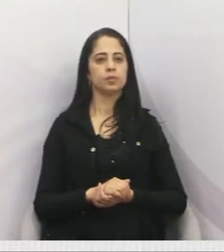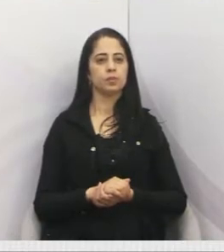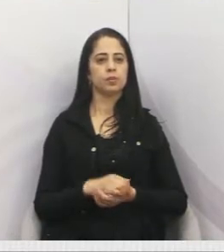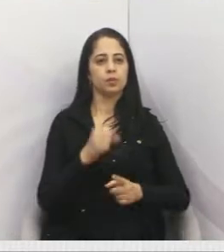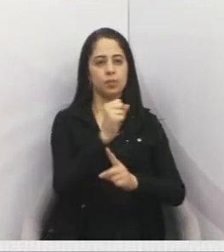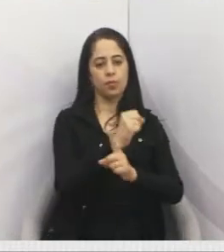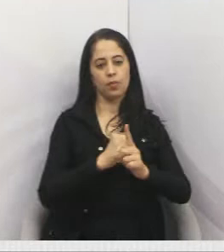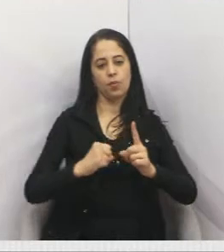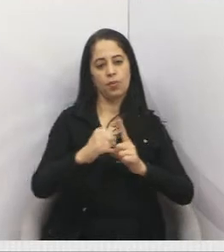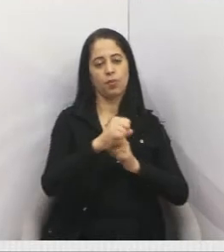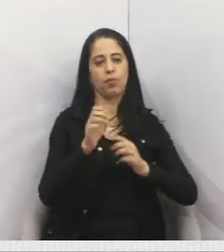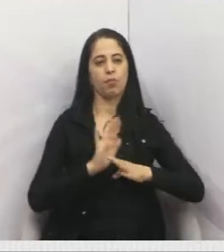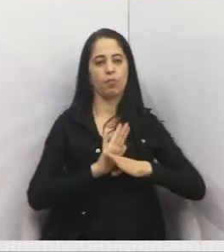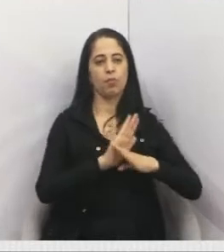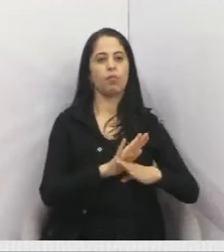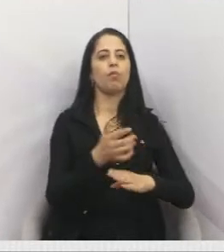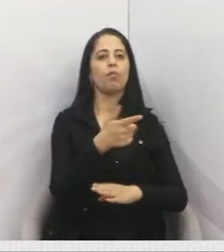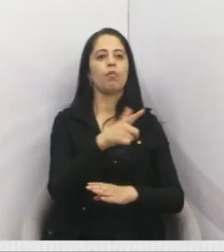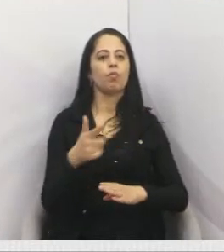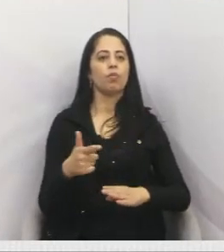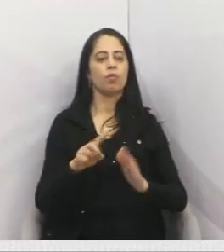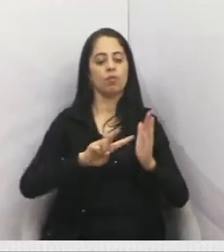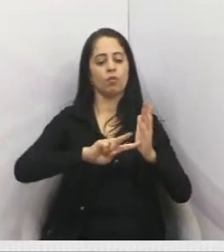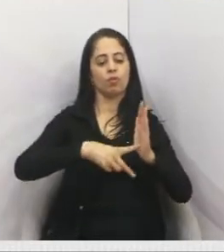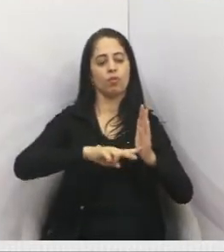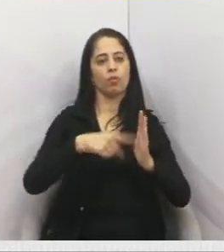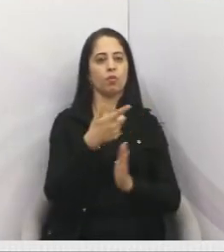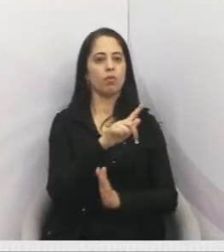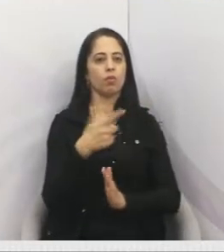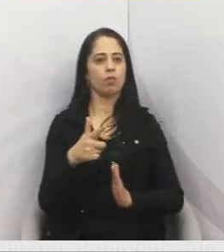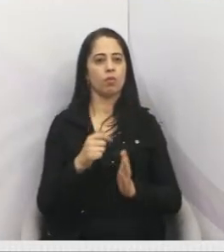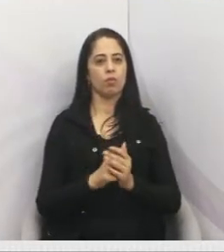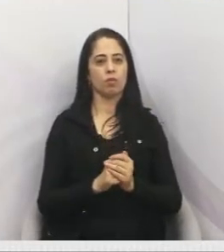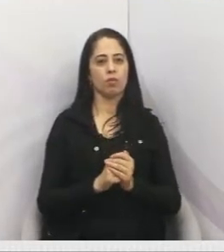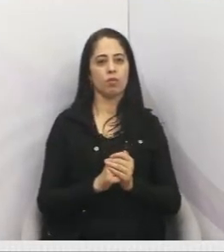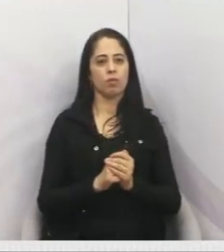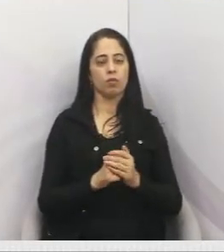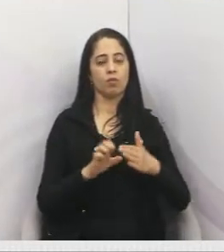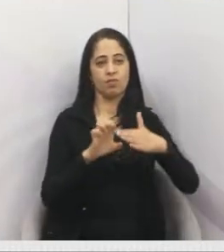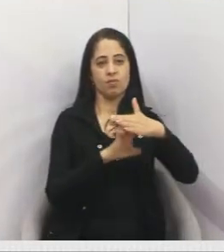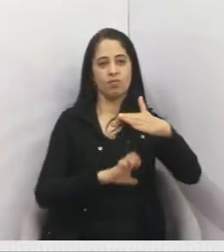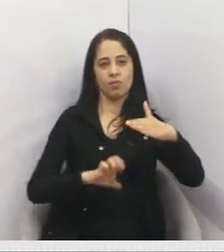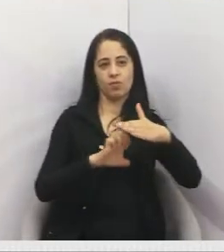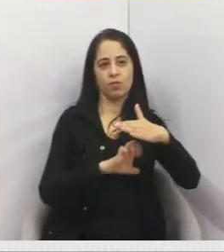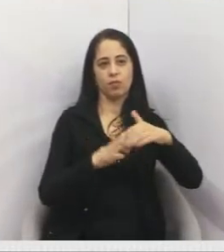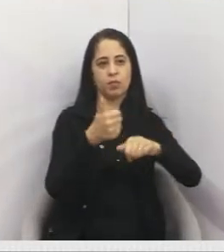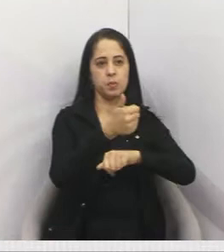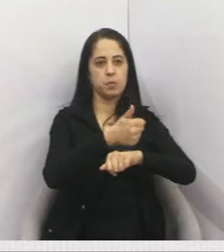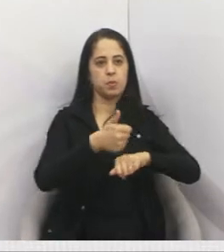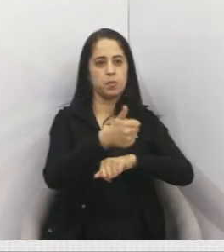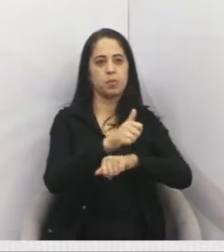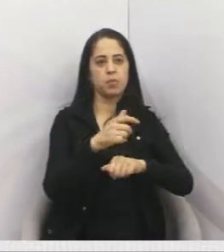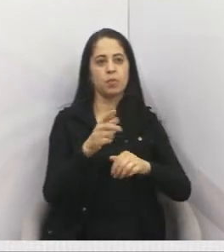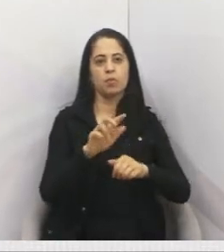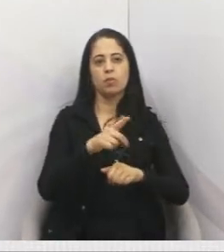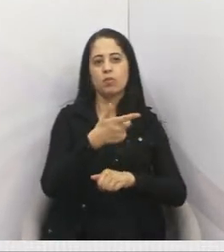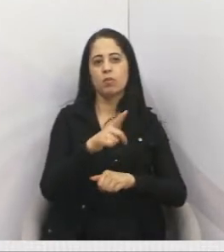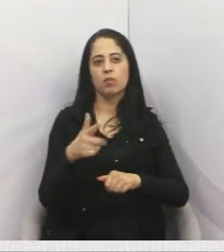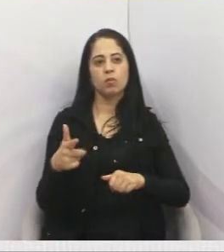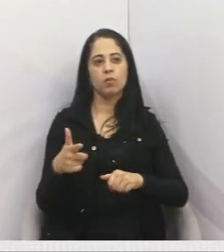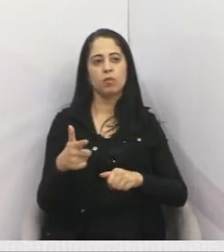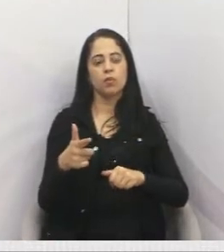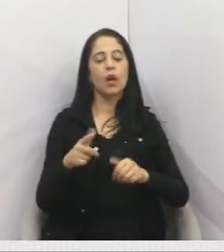Movimentos populares em branco, entidades de classe sindical em branco, empresas ou entidades profissionais, Sindicato